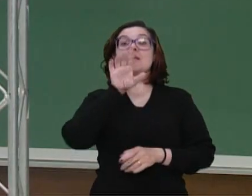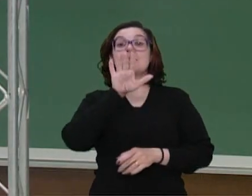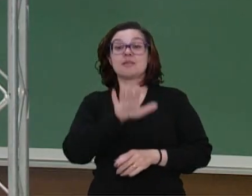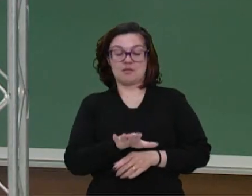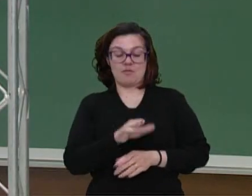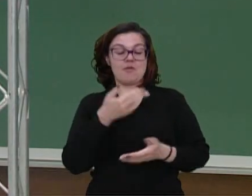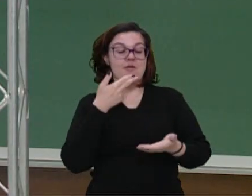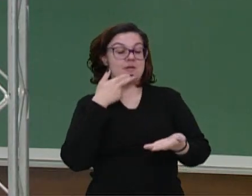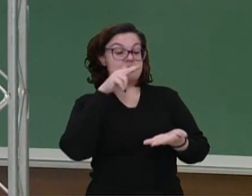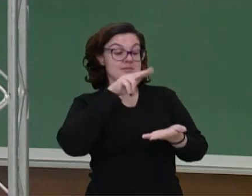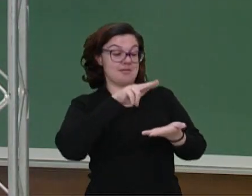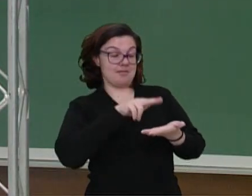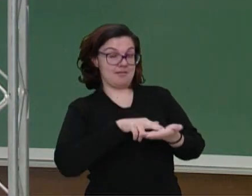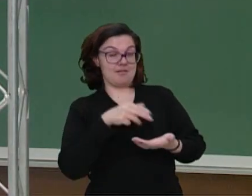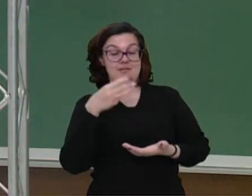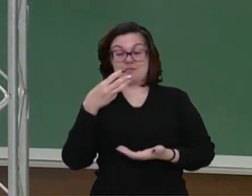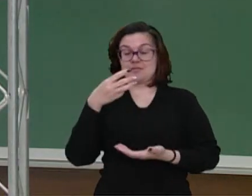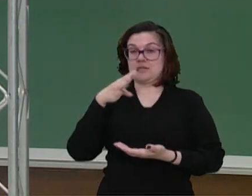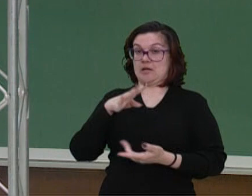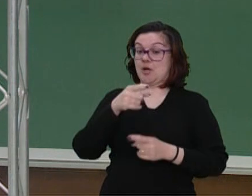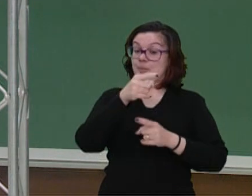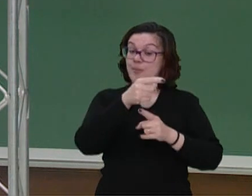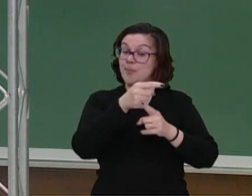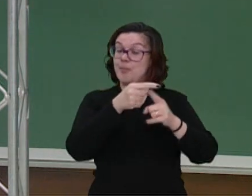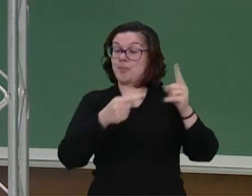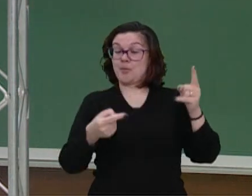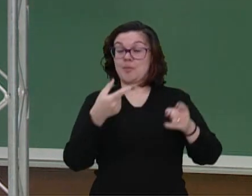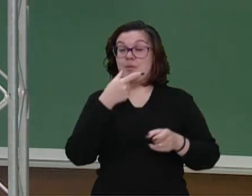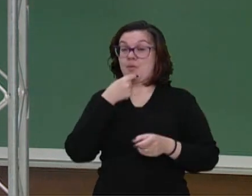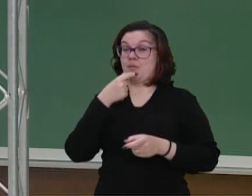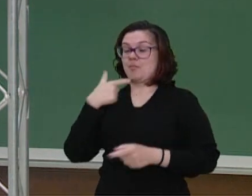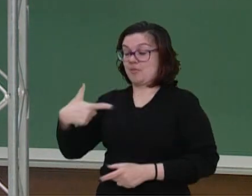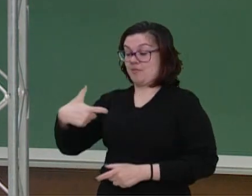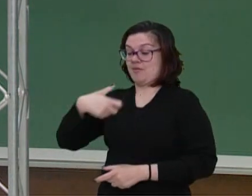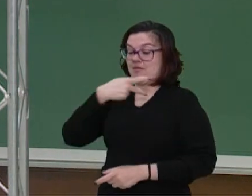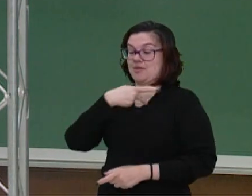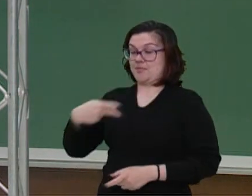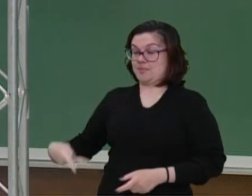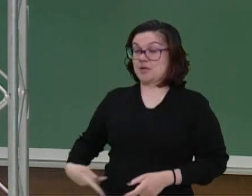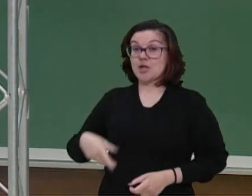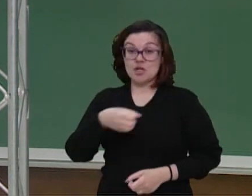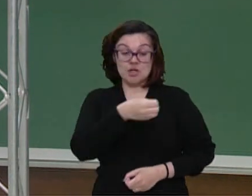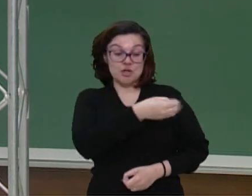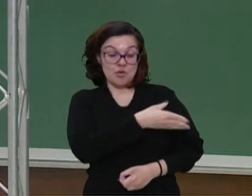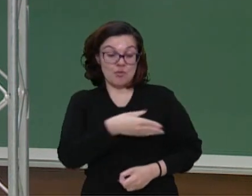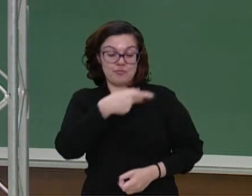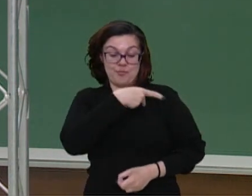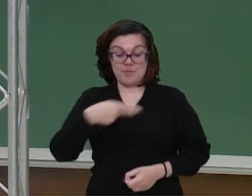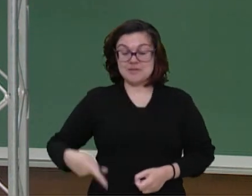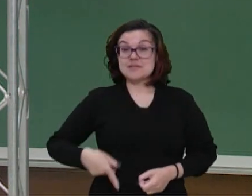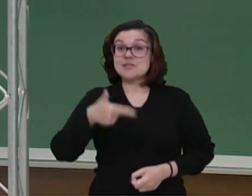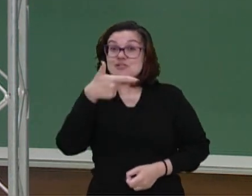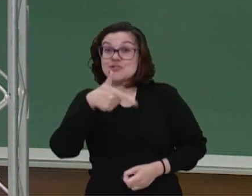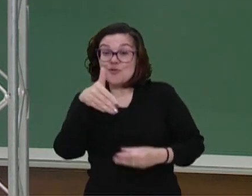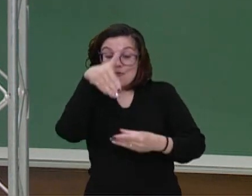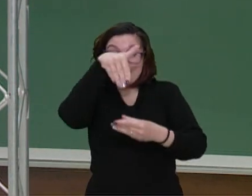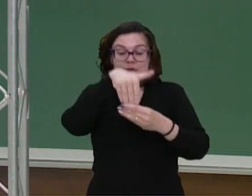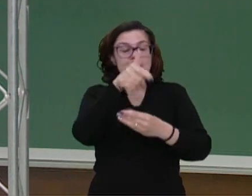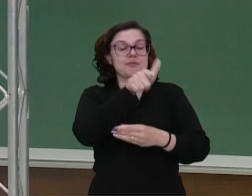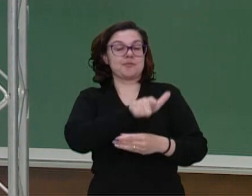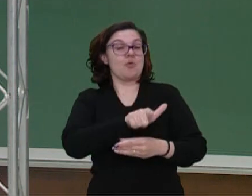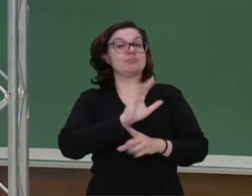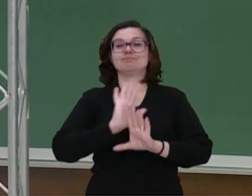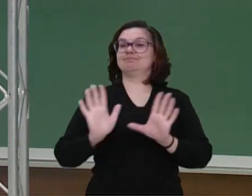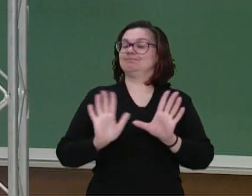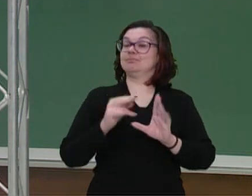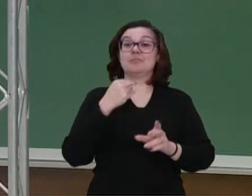de 34 não permitia que o Vargas se reelegesse, ou seja, limitava os poderes do